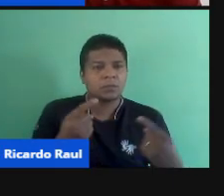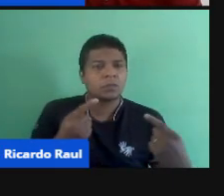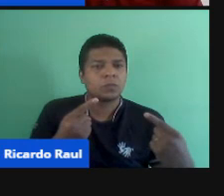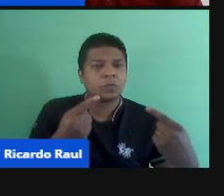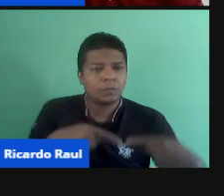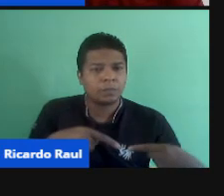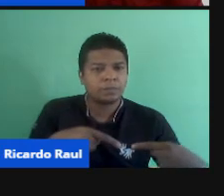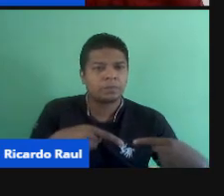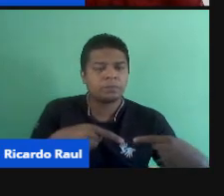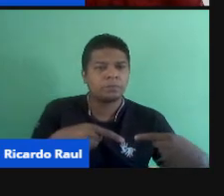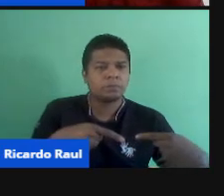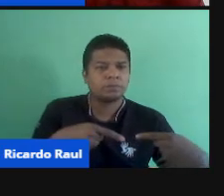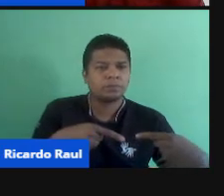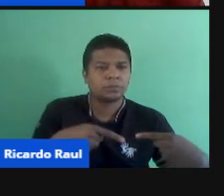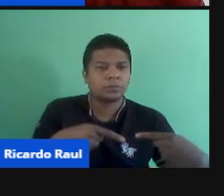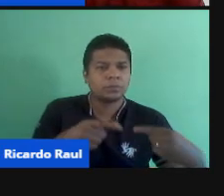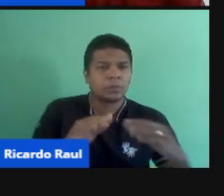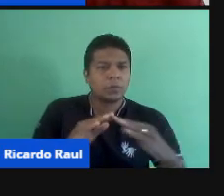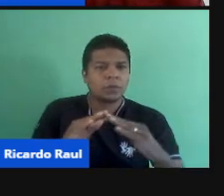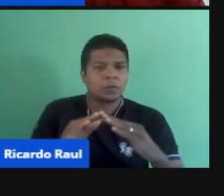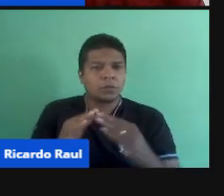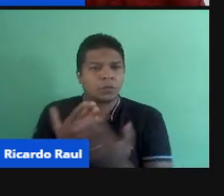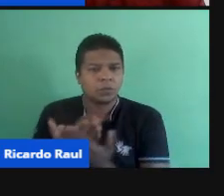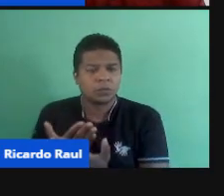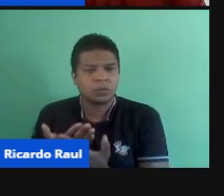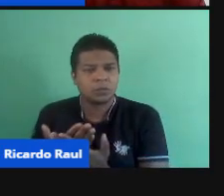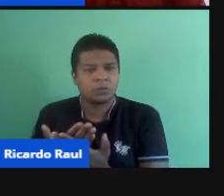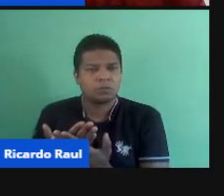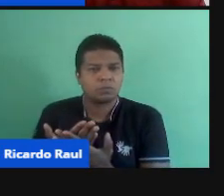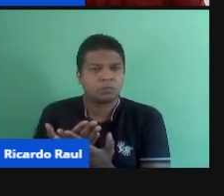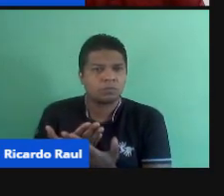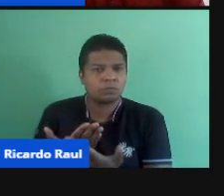do desporto escolar sabe disso, né?